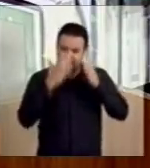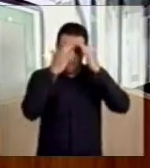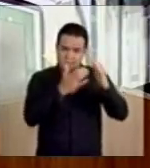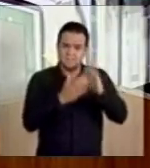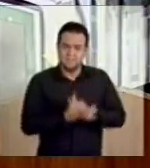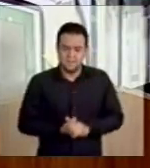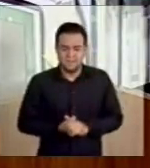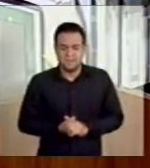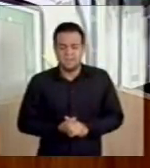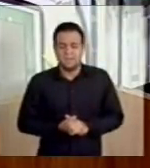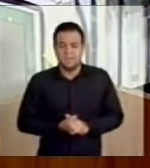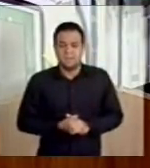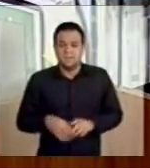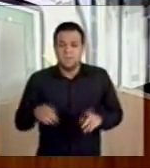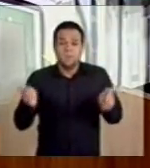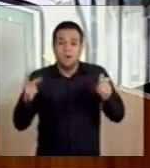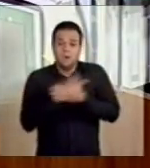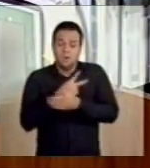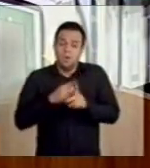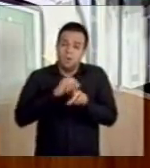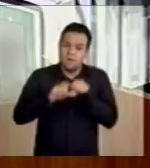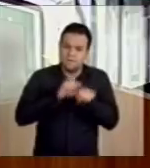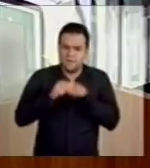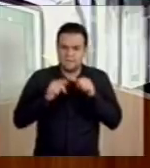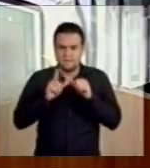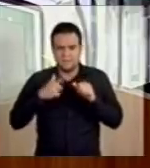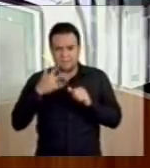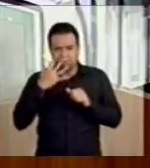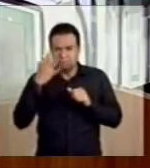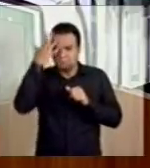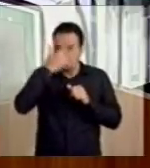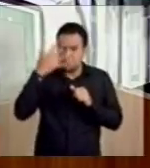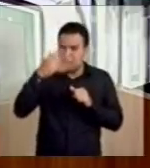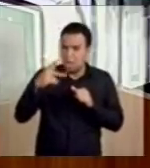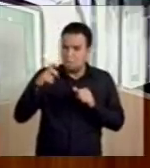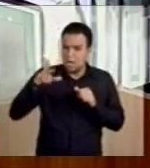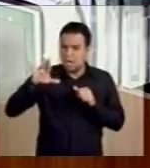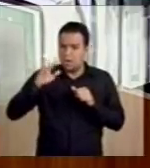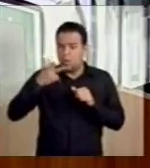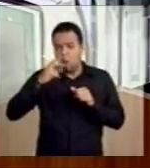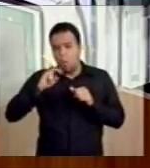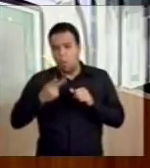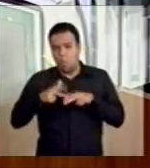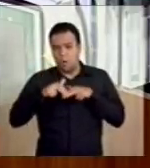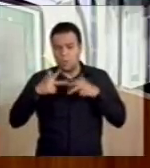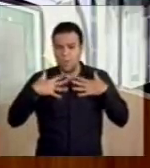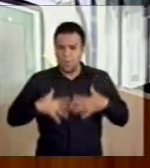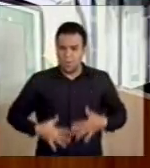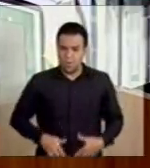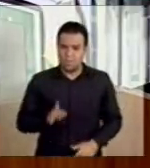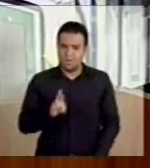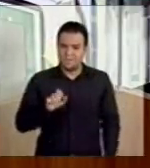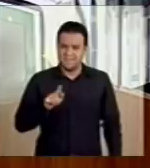pode importar em modificação da aparência ou em alteração das funções corporais do